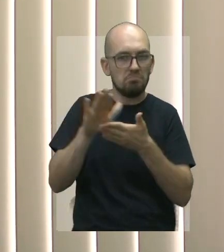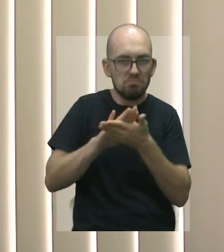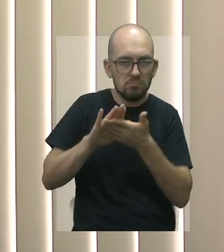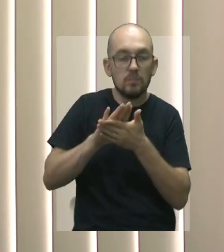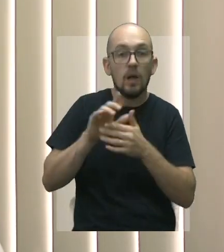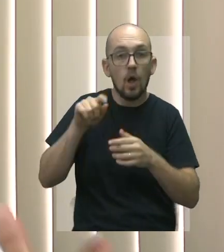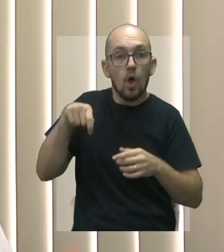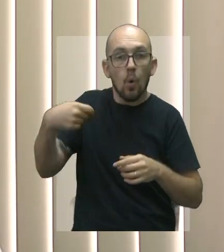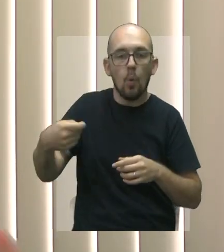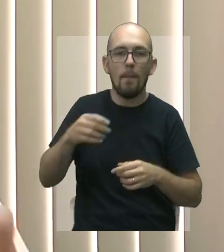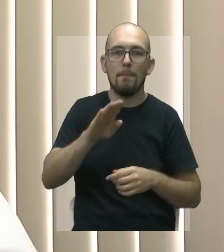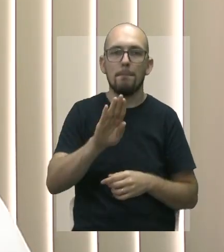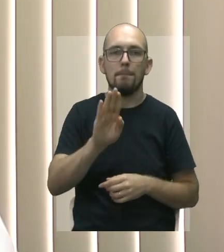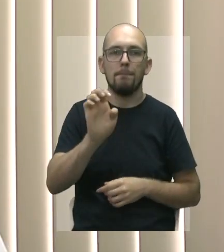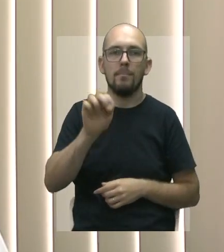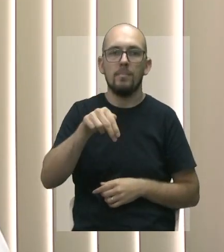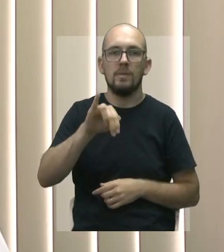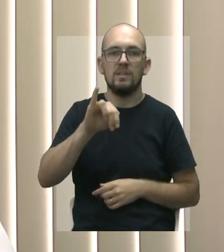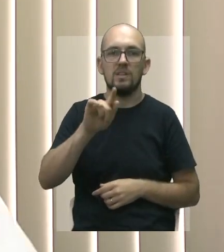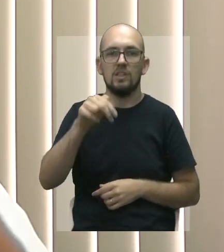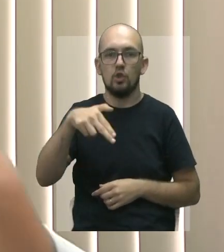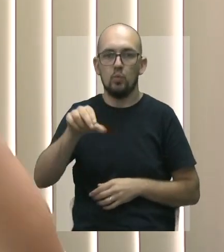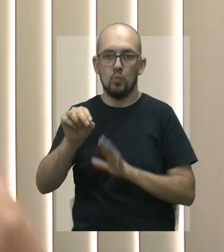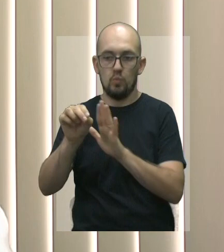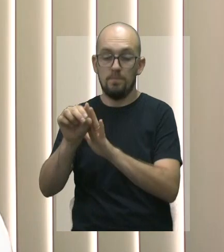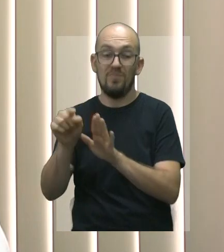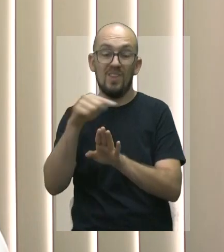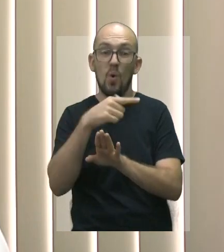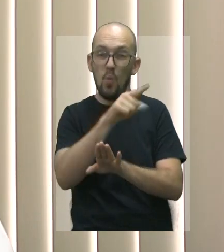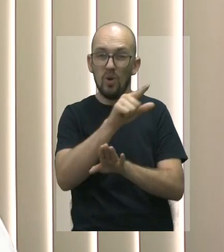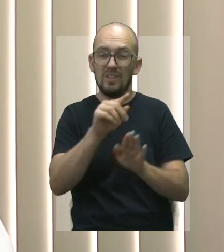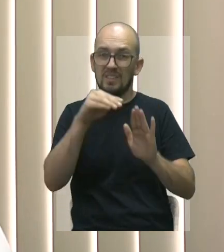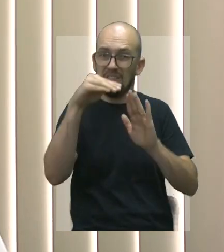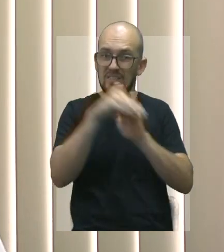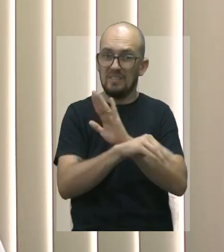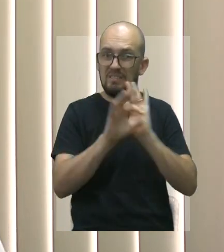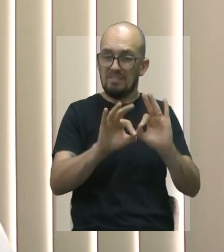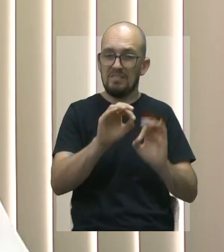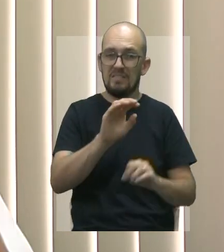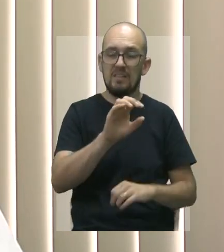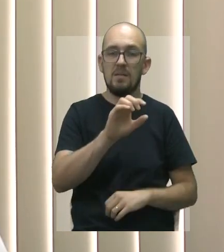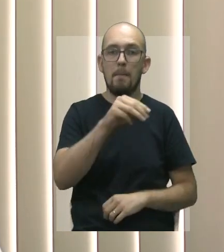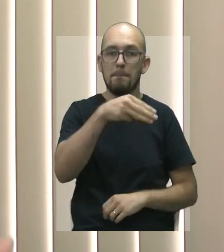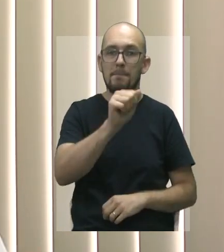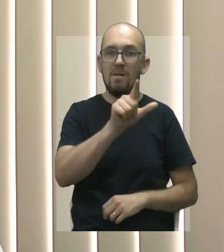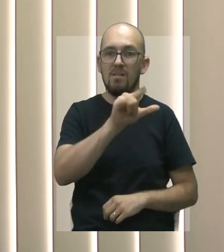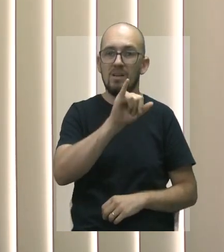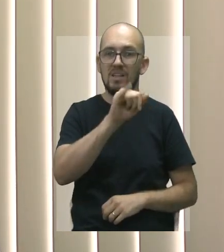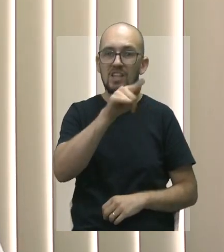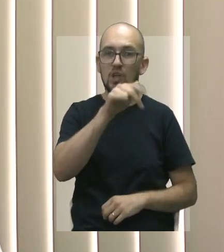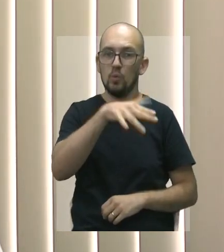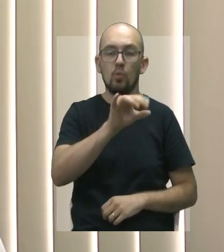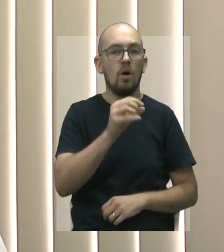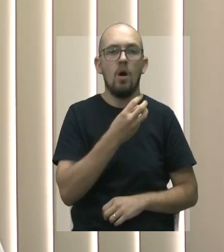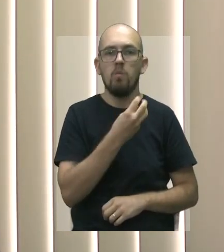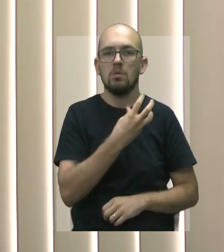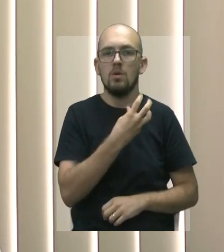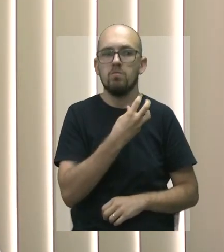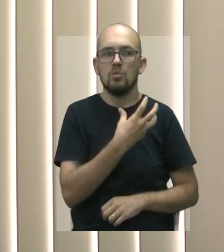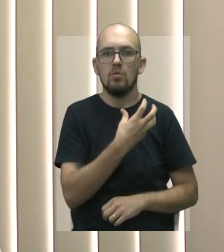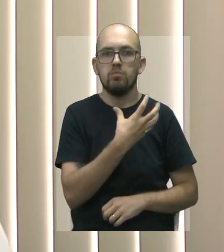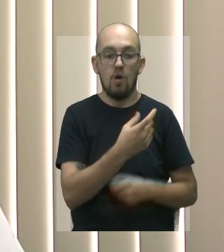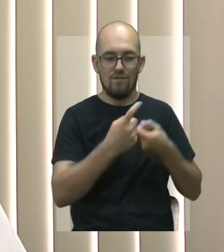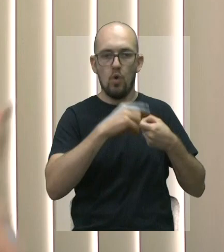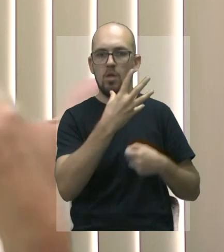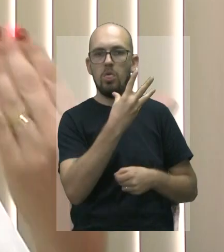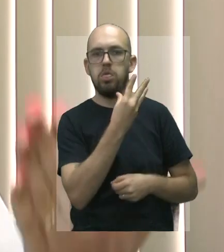benigno. O linfonodo maligno é aquele que só vai aumentando de tamanho e ele é bem endurecido. Então é importante